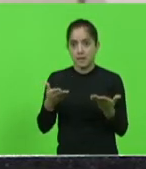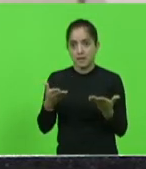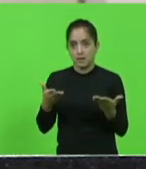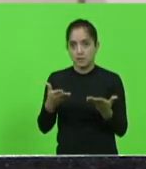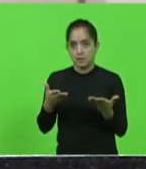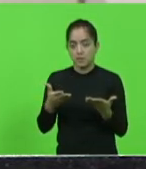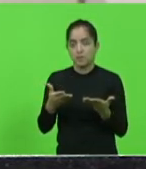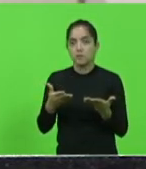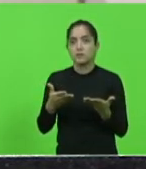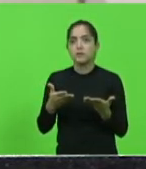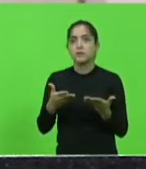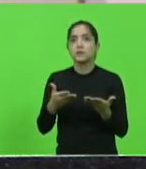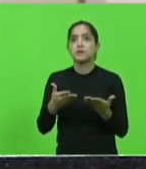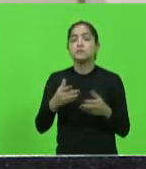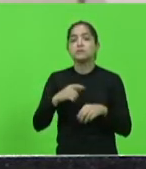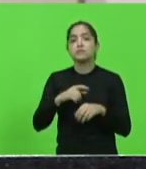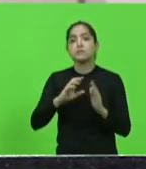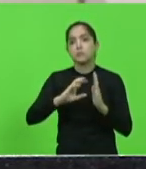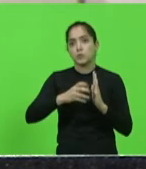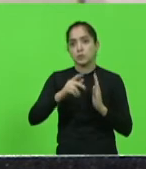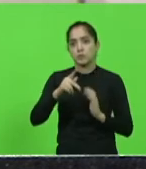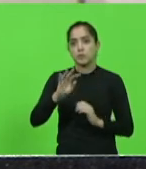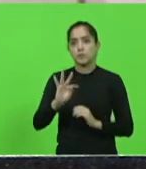sim, o Partido dos Trabalhadores, aí nós temos